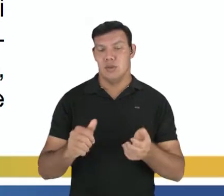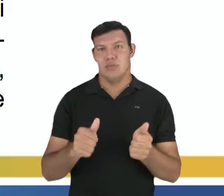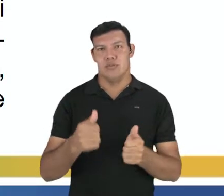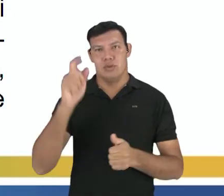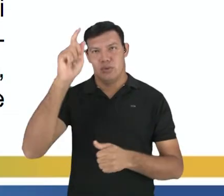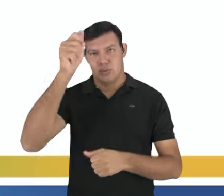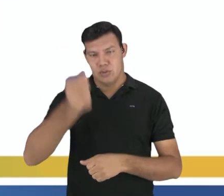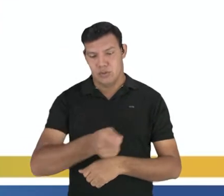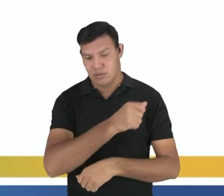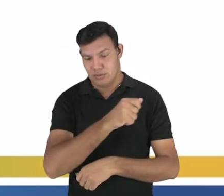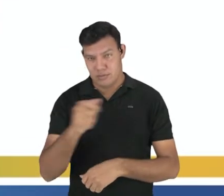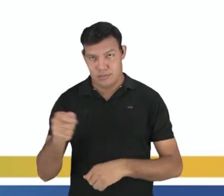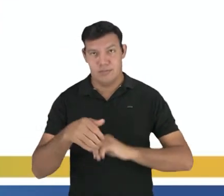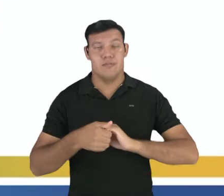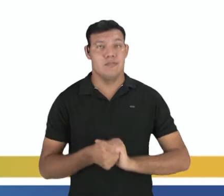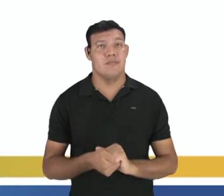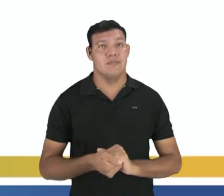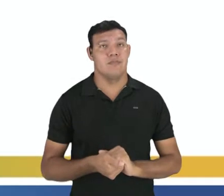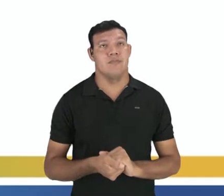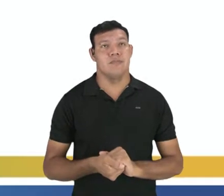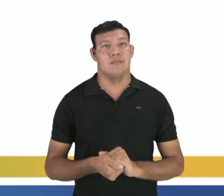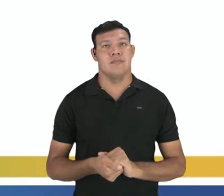William Shakespeare.